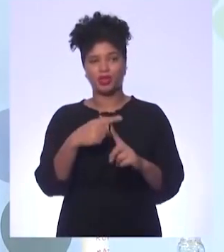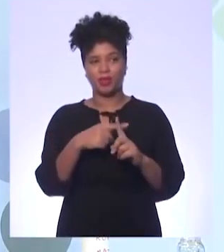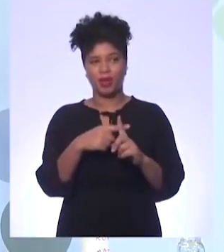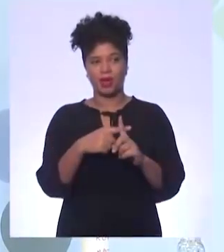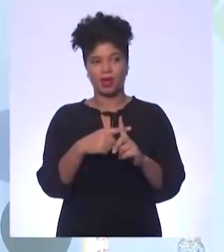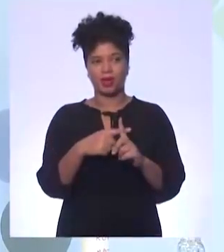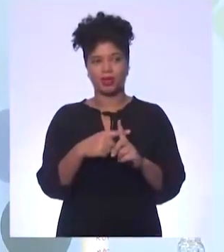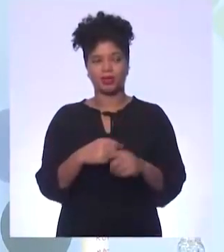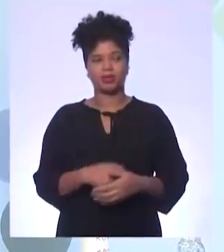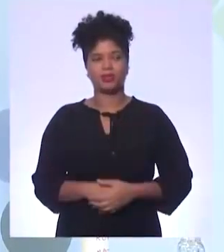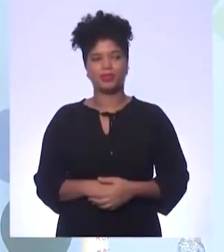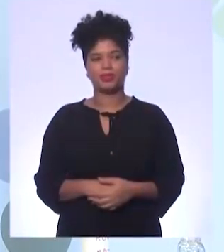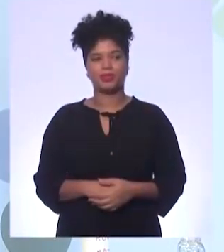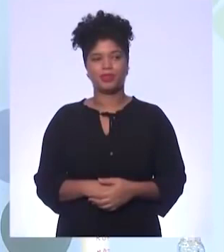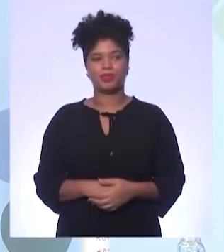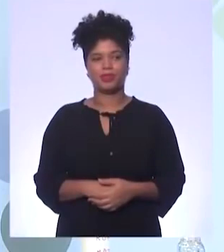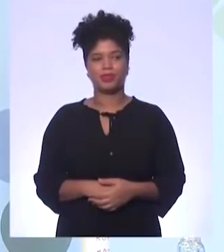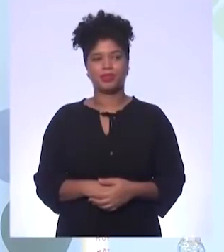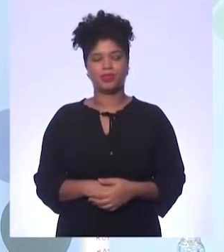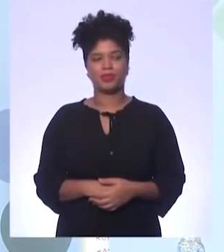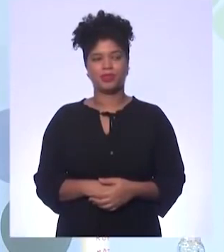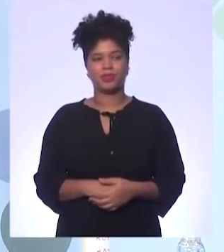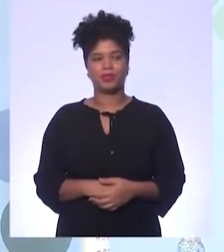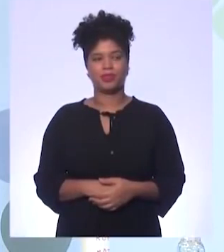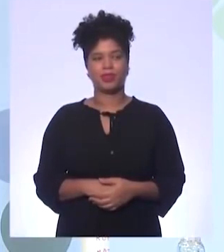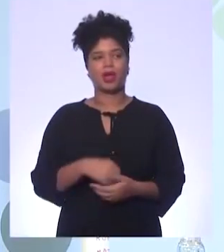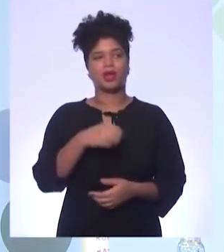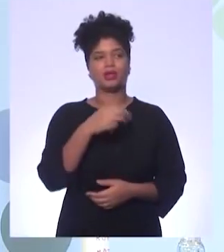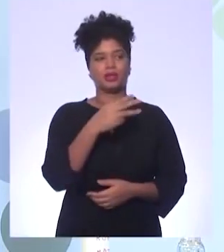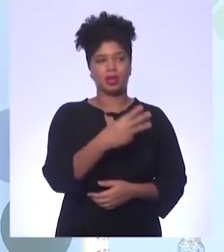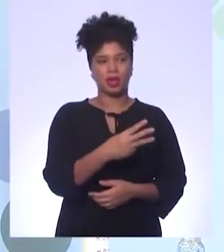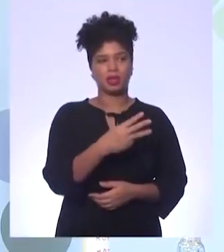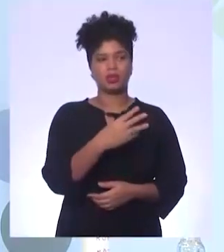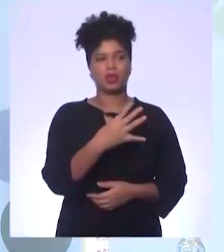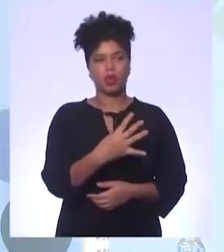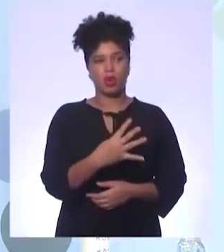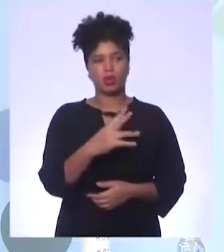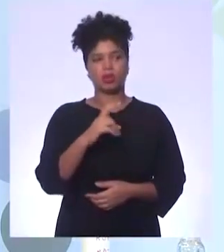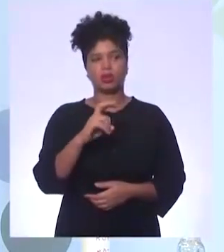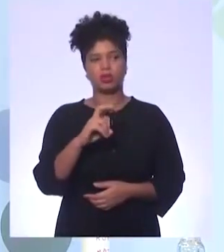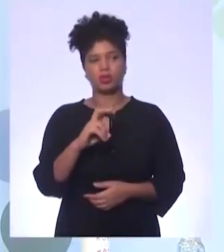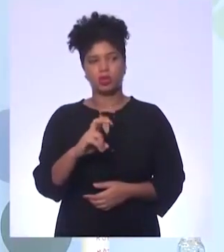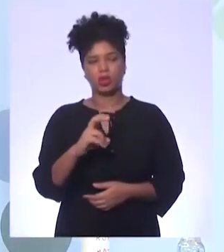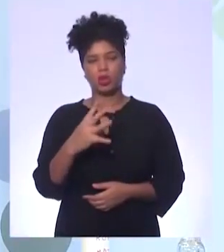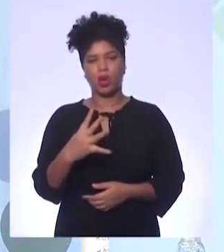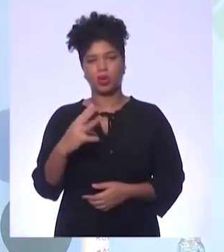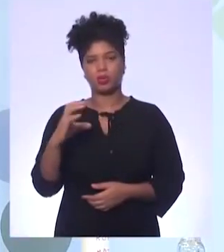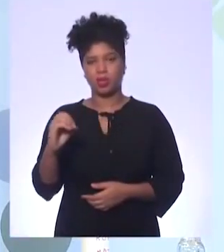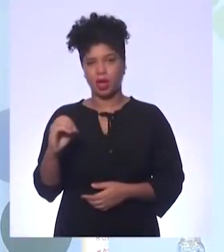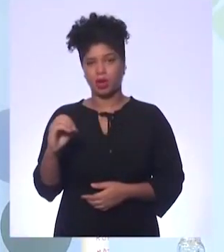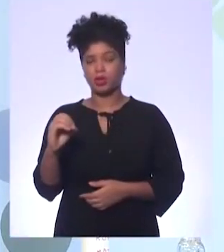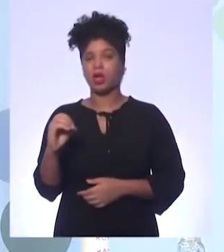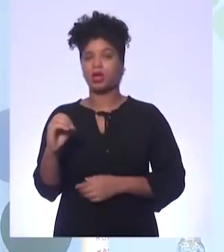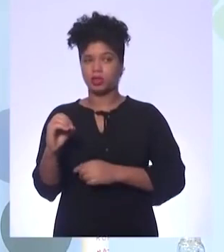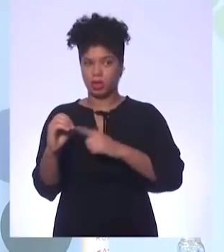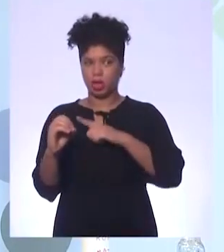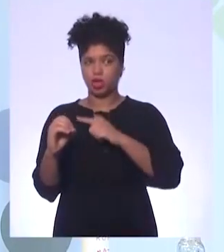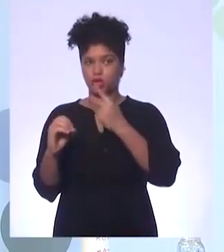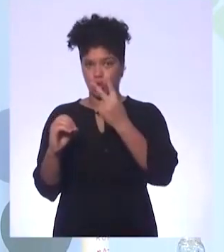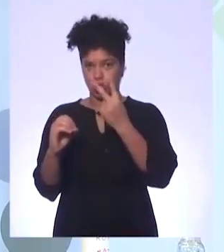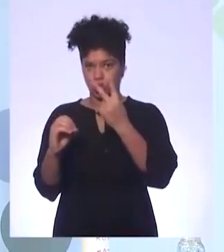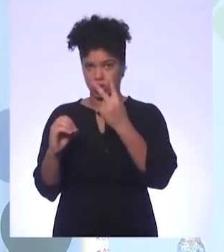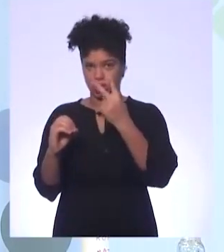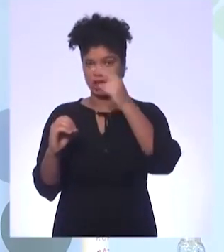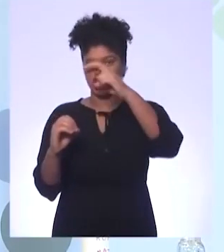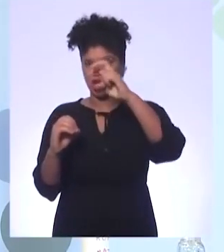4, 5, 4, 3. Tenho duas casas decimais, então aqui dá aproximadamente